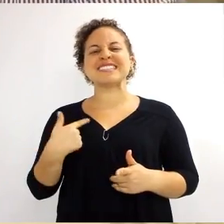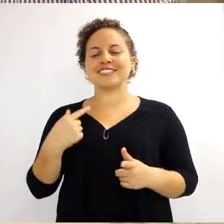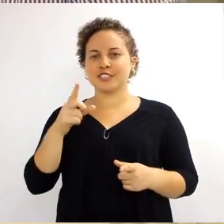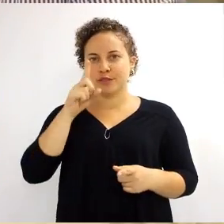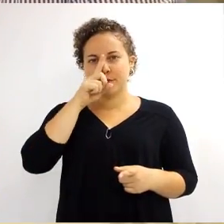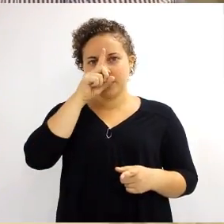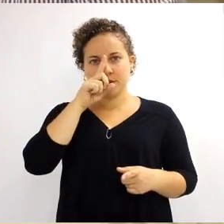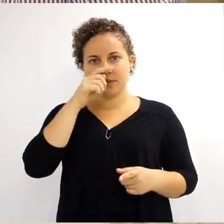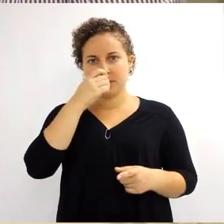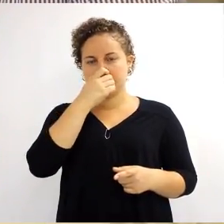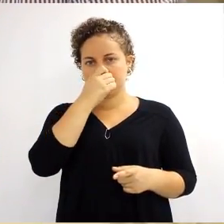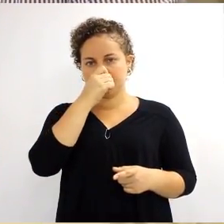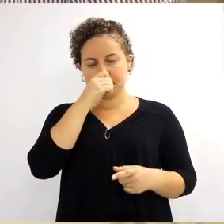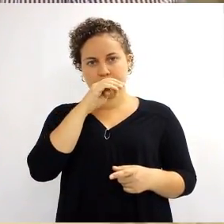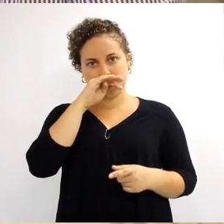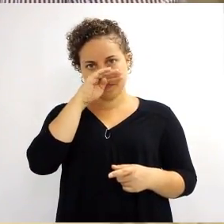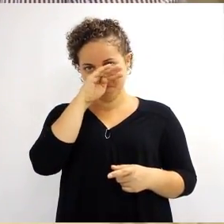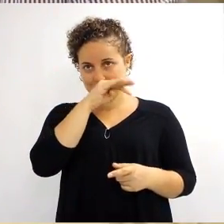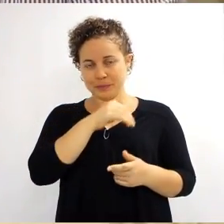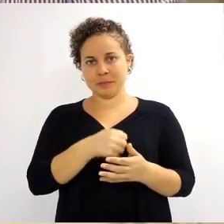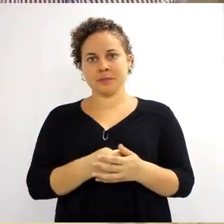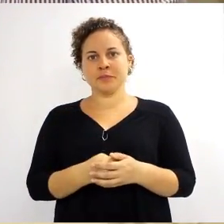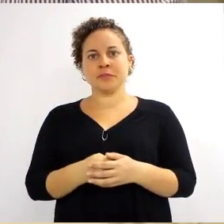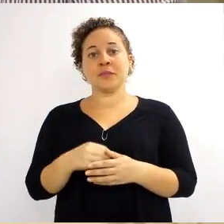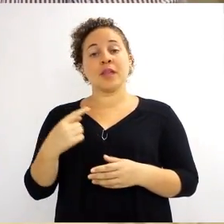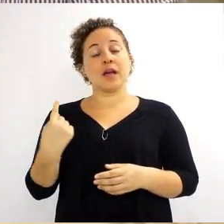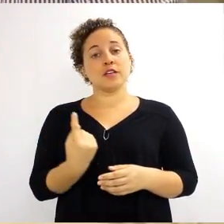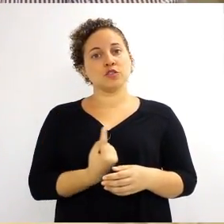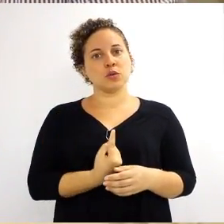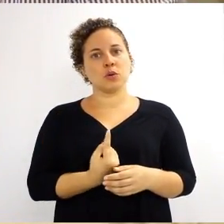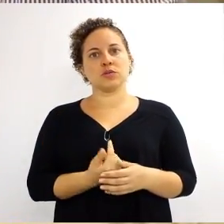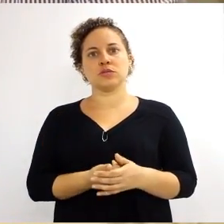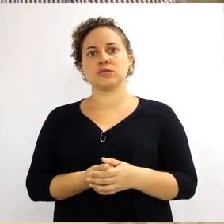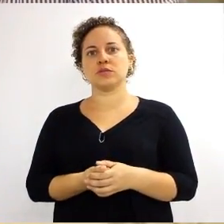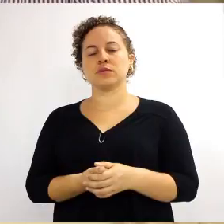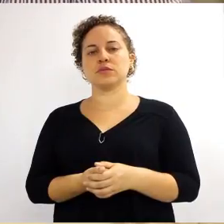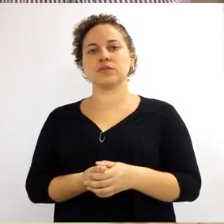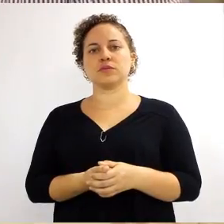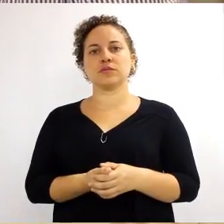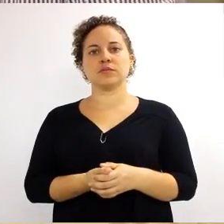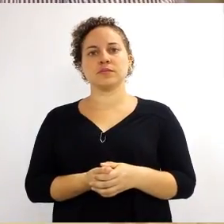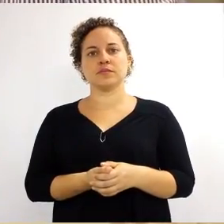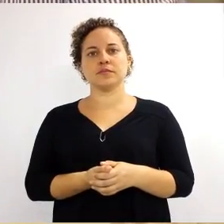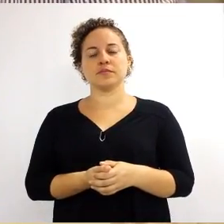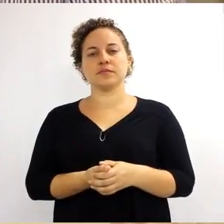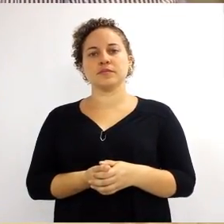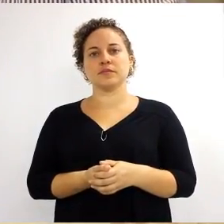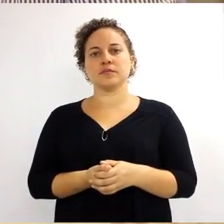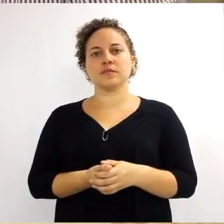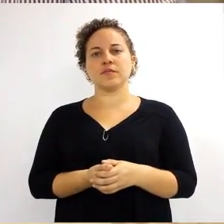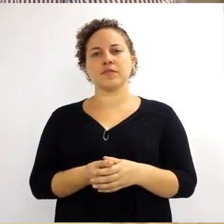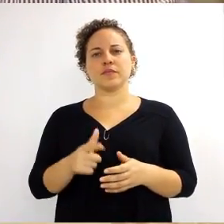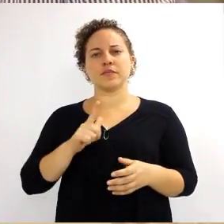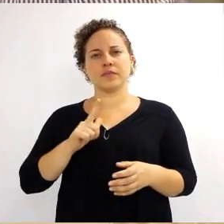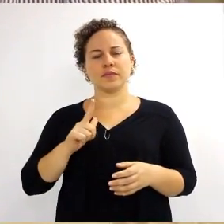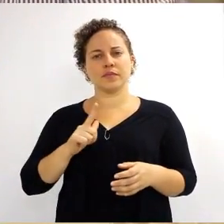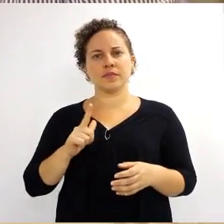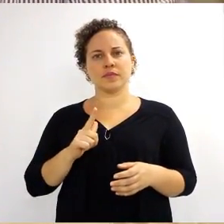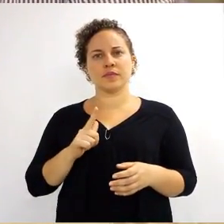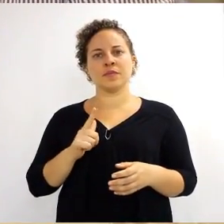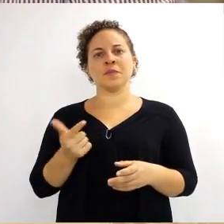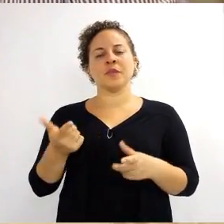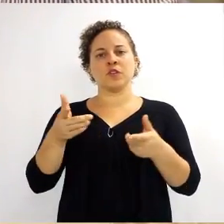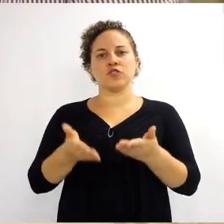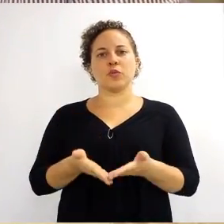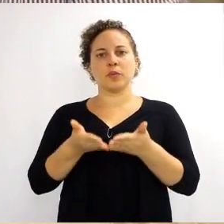trabalhoso. Aí a gente aproveita e faz os dois trabalhos. A gente tanto traz o pessoal das proximidades também, que chama da área